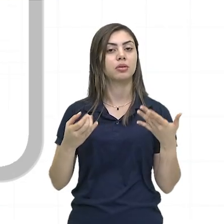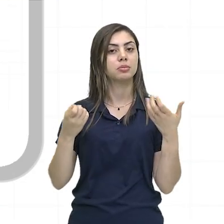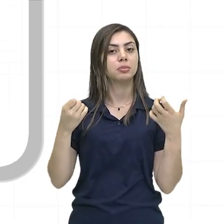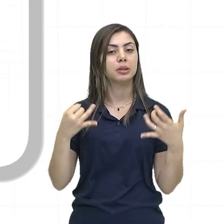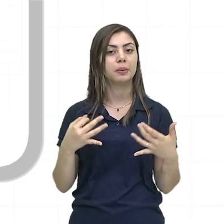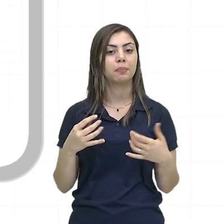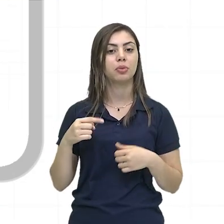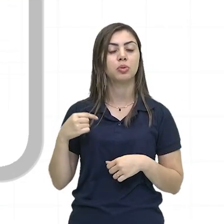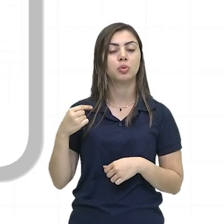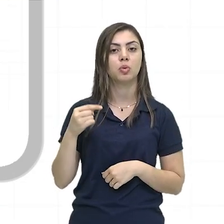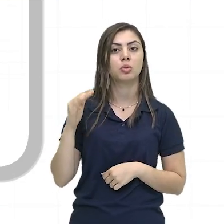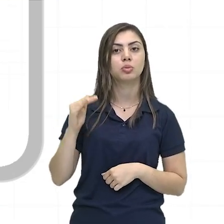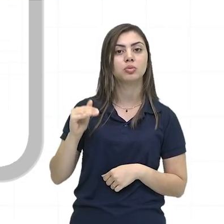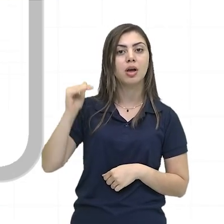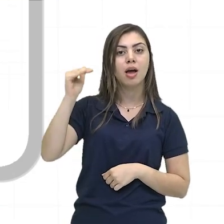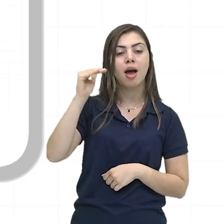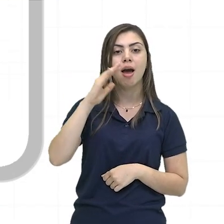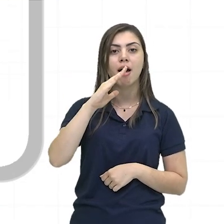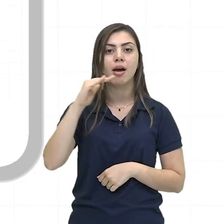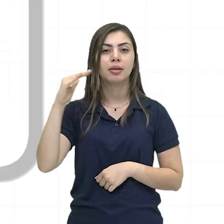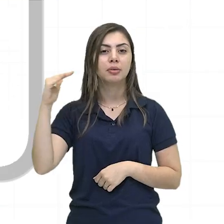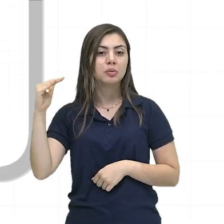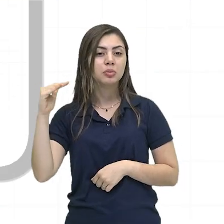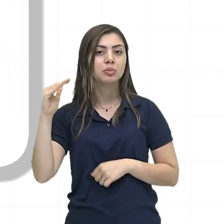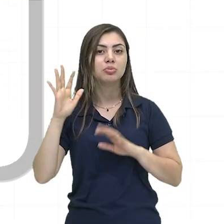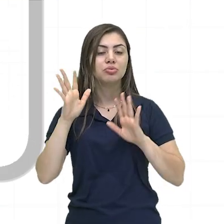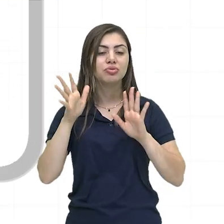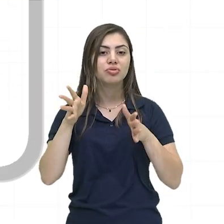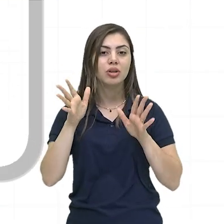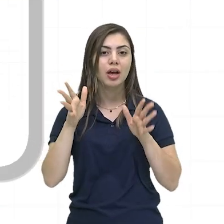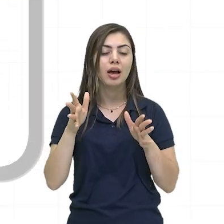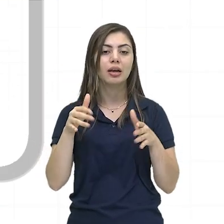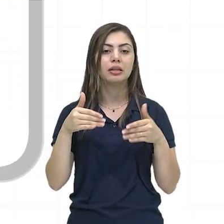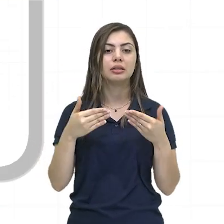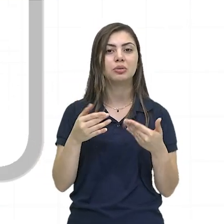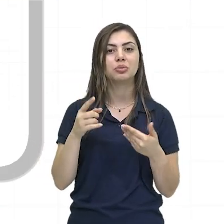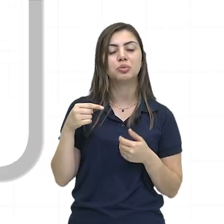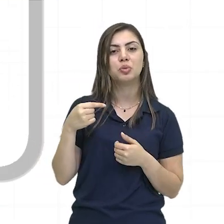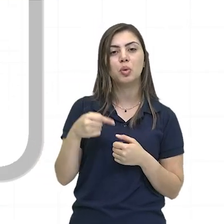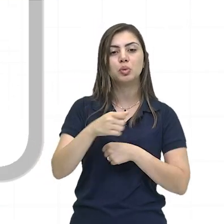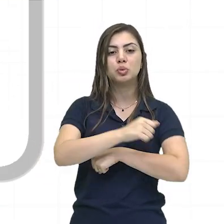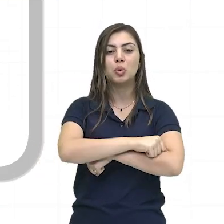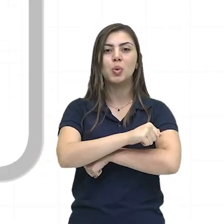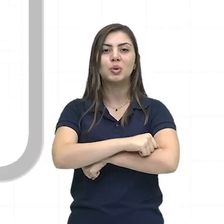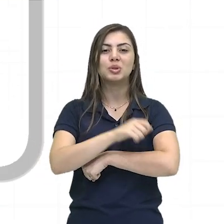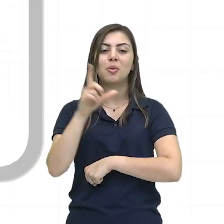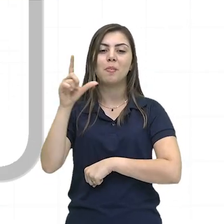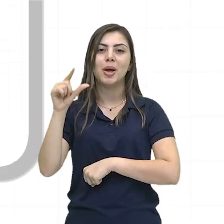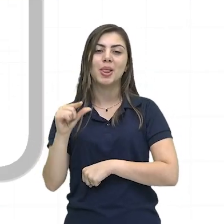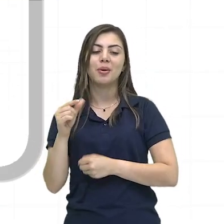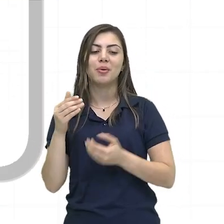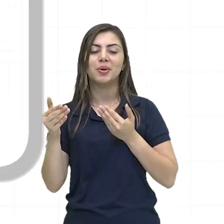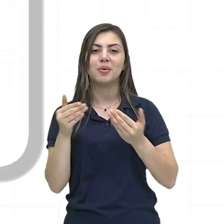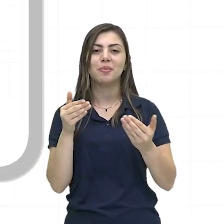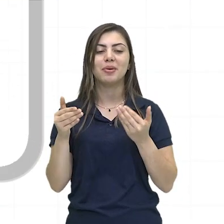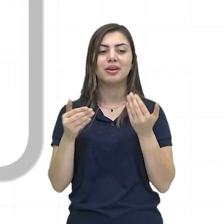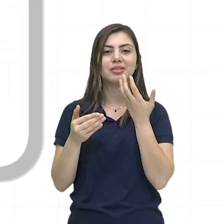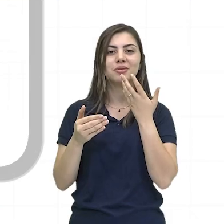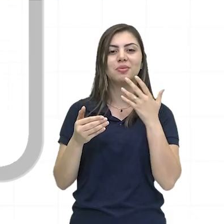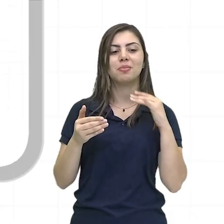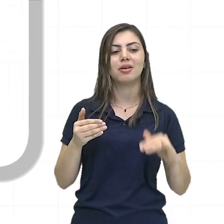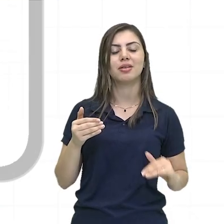nós temos menos ossos do que na fase, né, que a gente está ainda em desenvolvimento, né, desde o momento